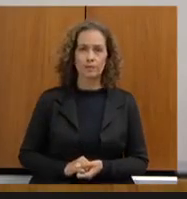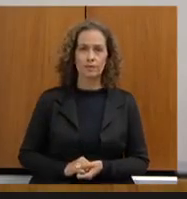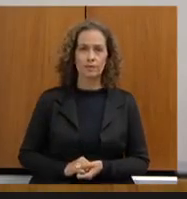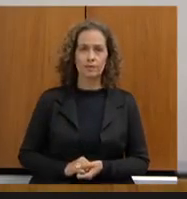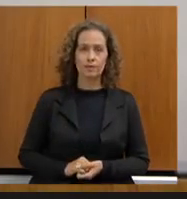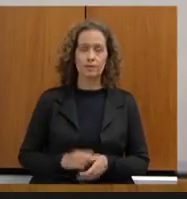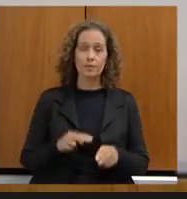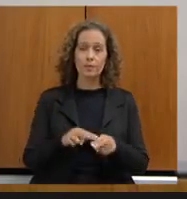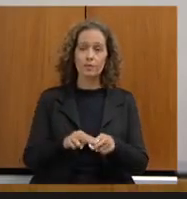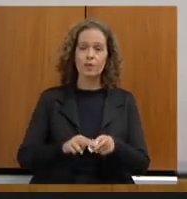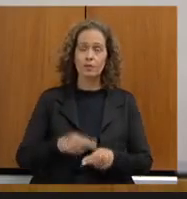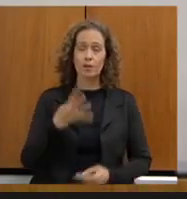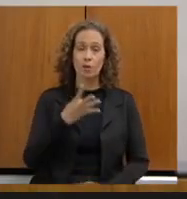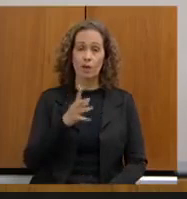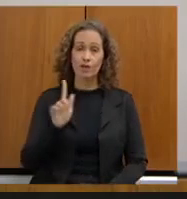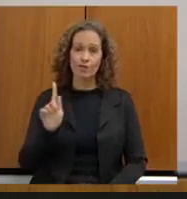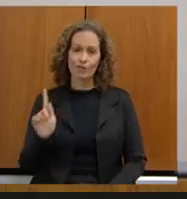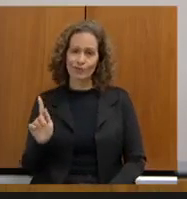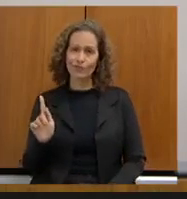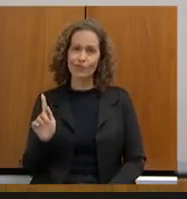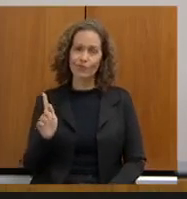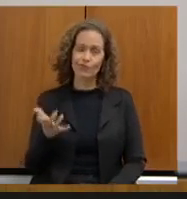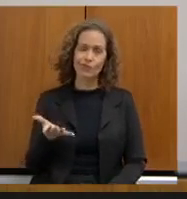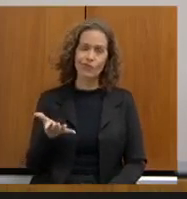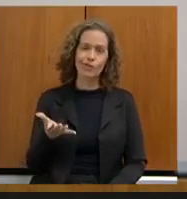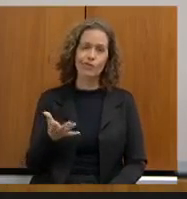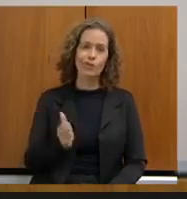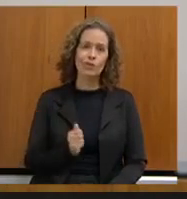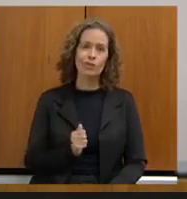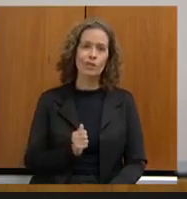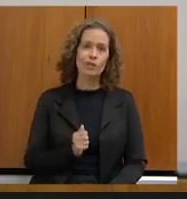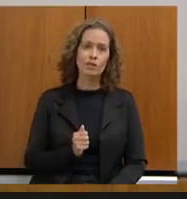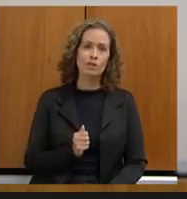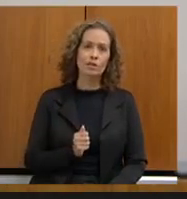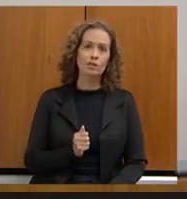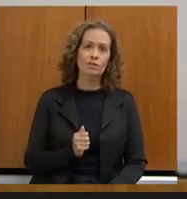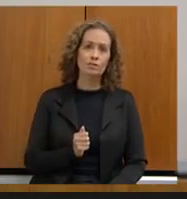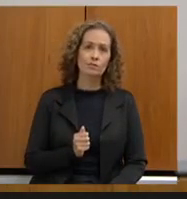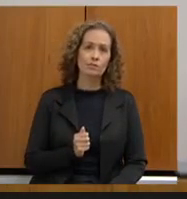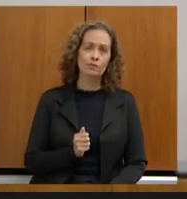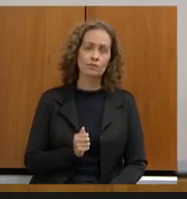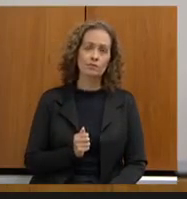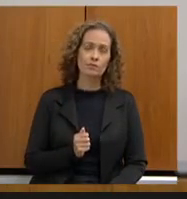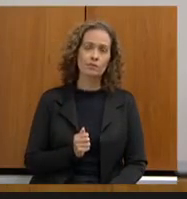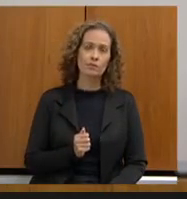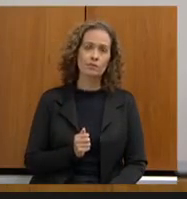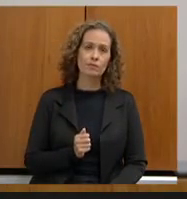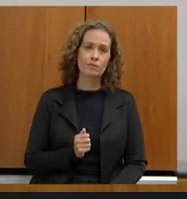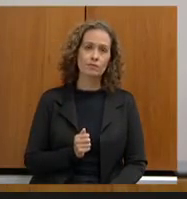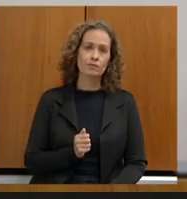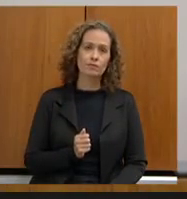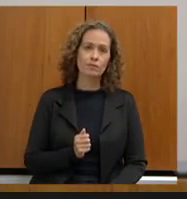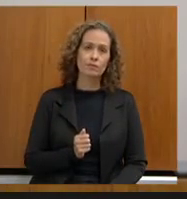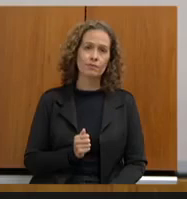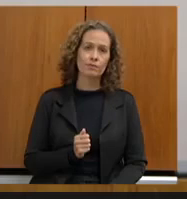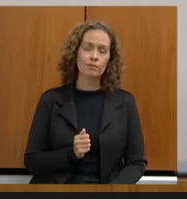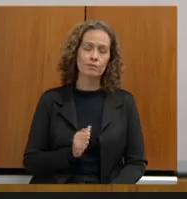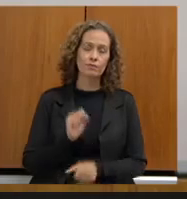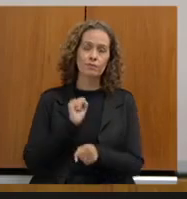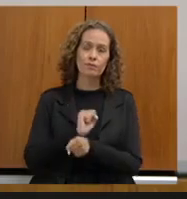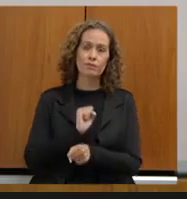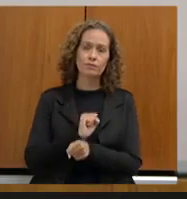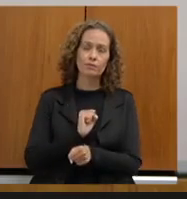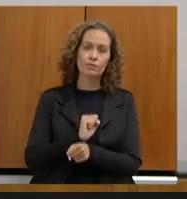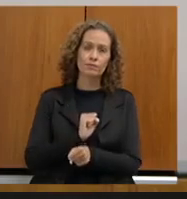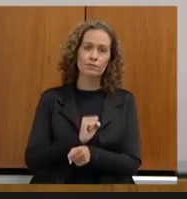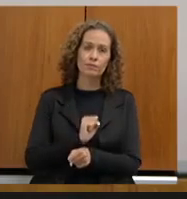é por causa do 4G da transmissão da telefonia 4G bom eu aguardo